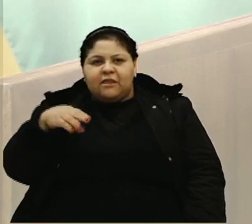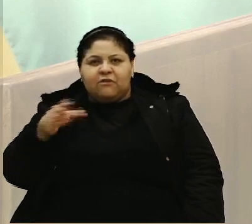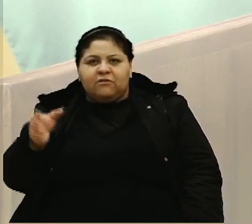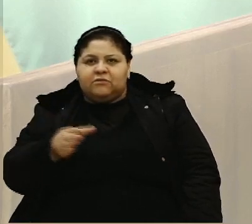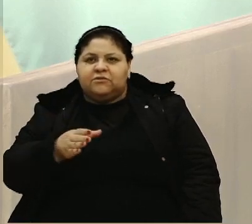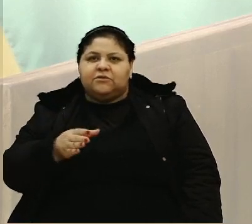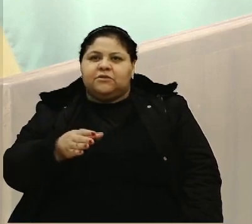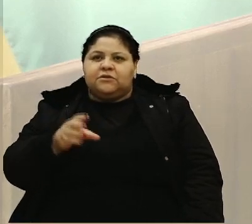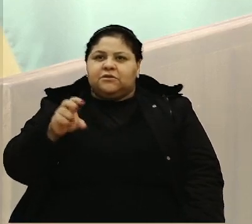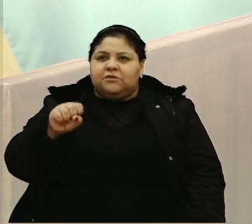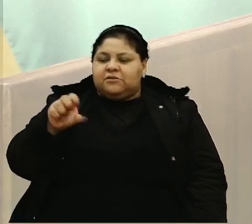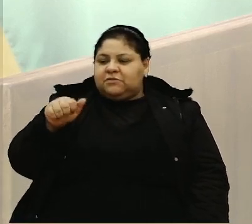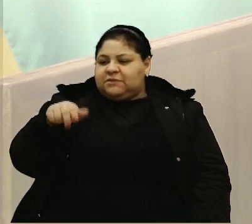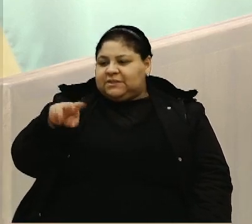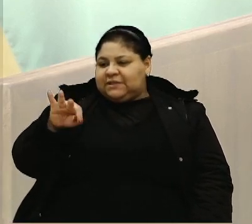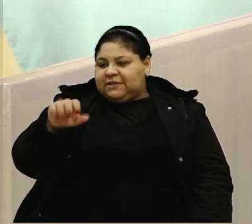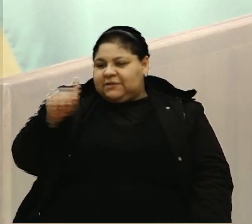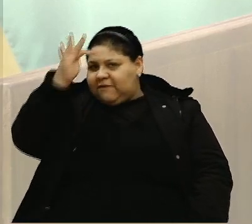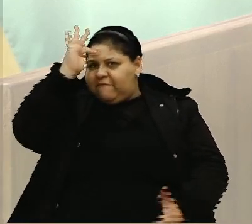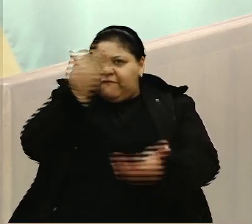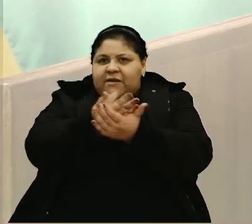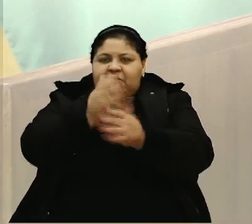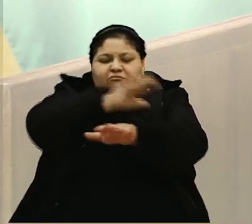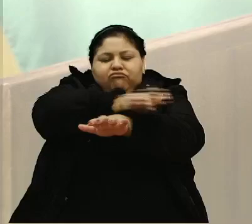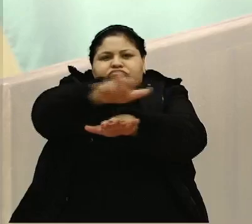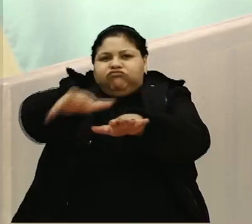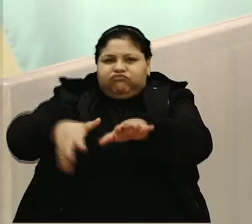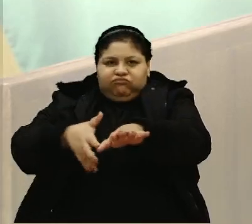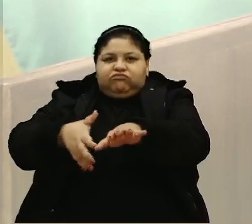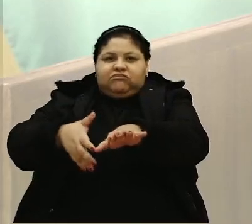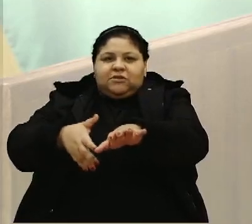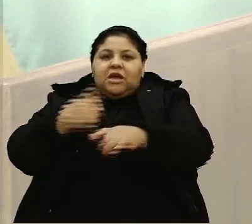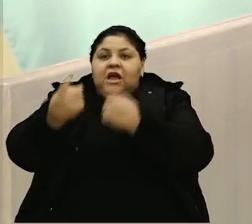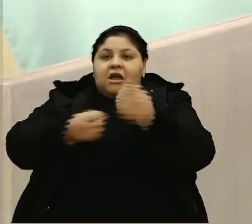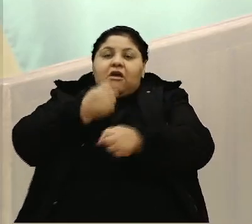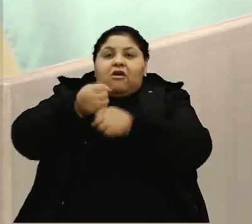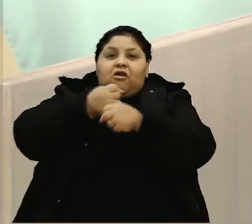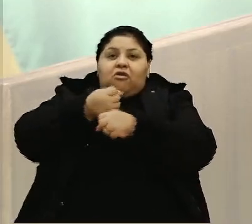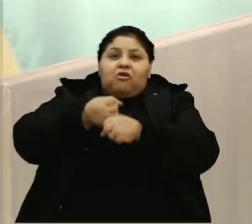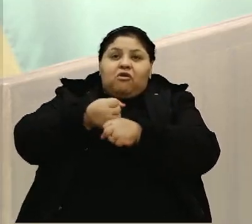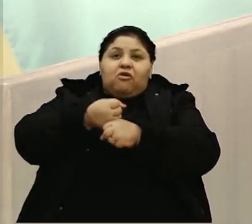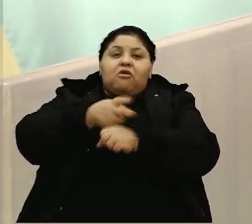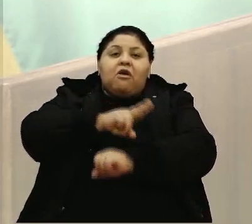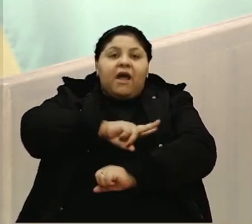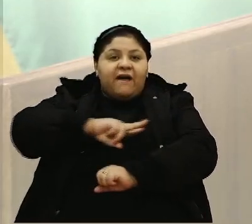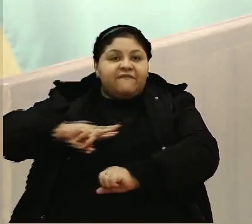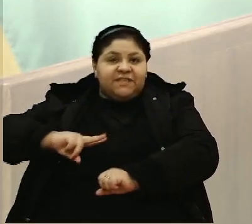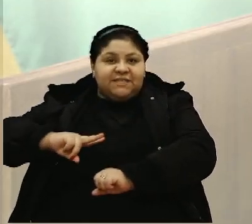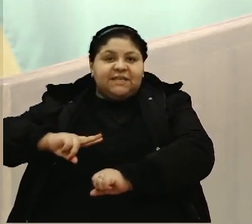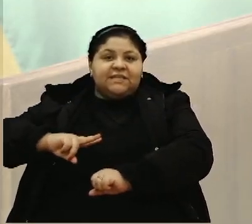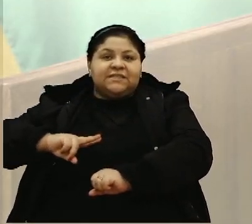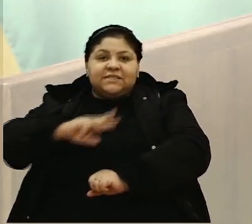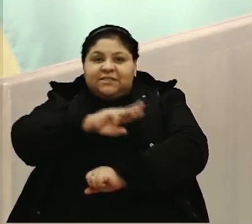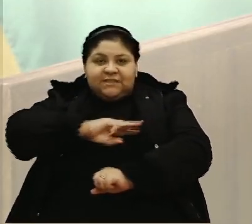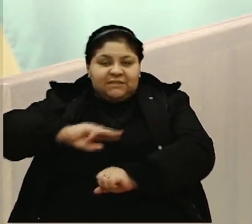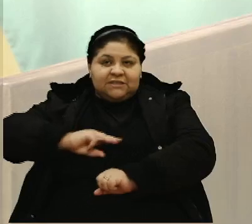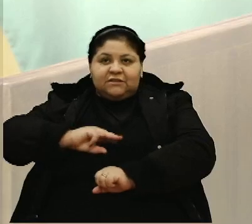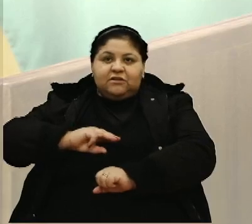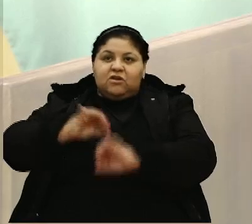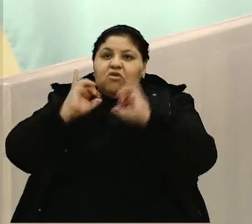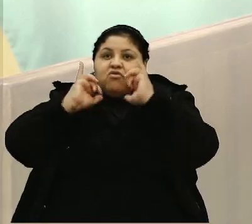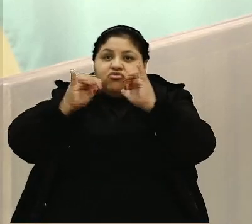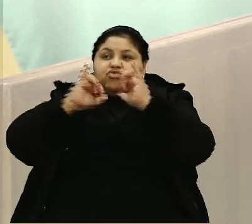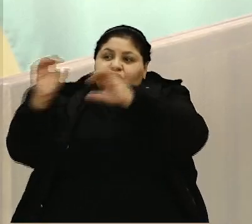Antônio e toda a região. Sem contar que há alguns anos a Visate gentilmente cede os ônibus para trazer